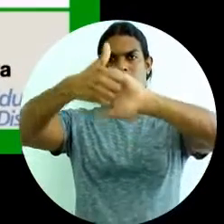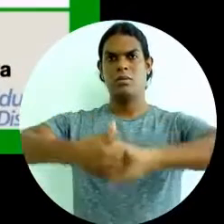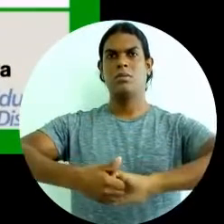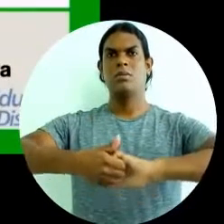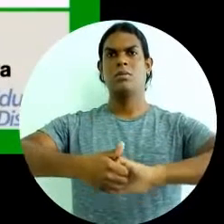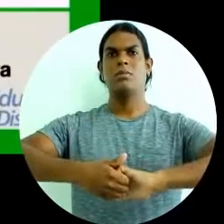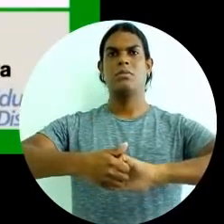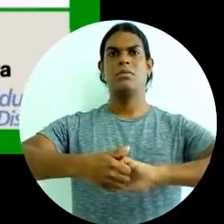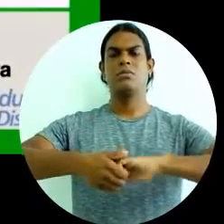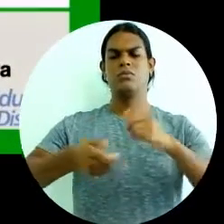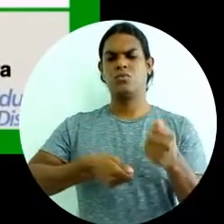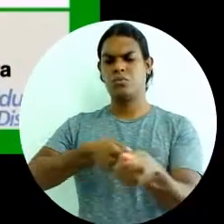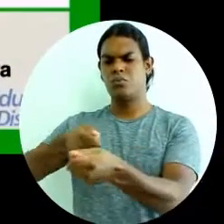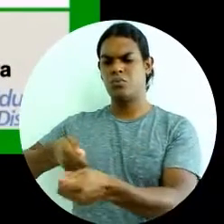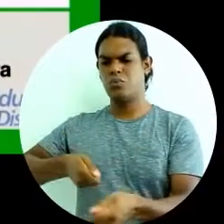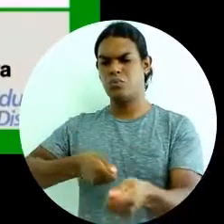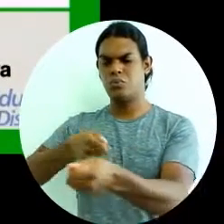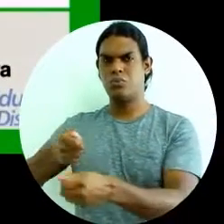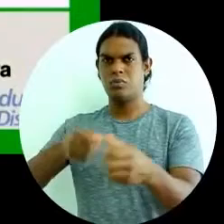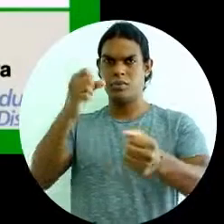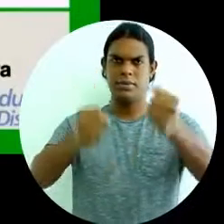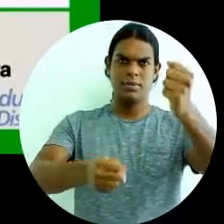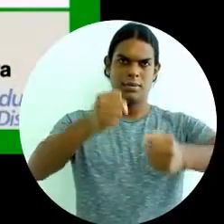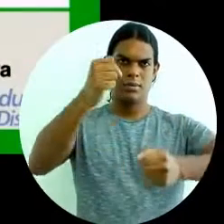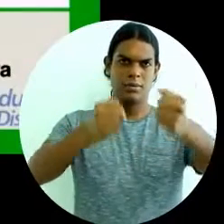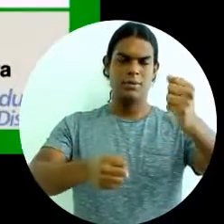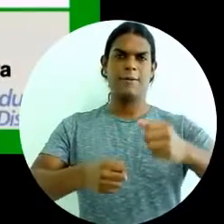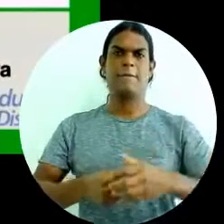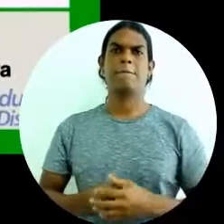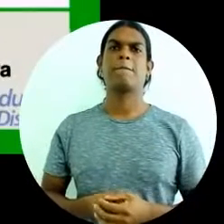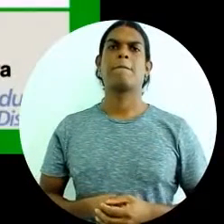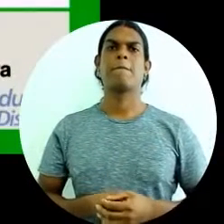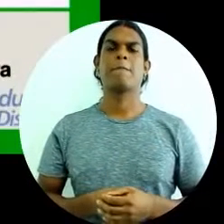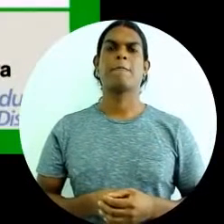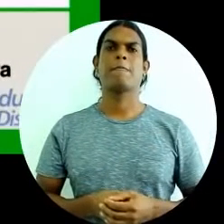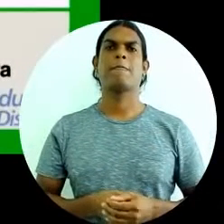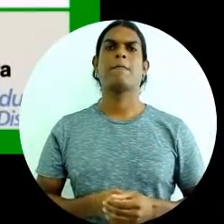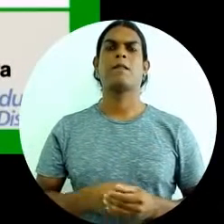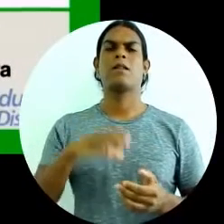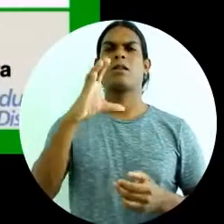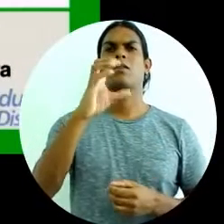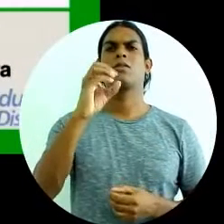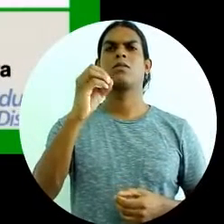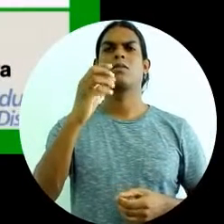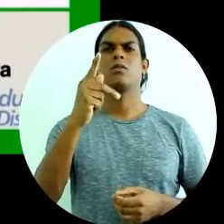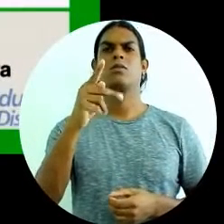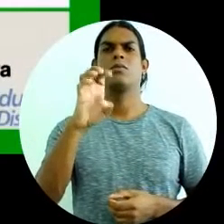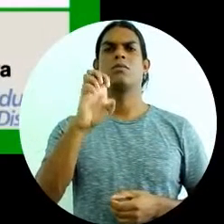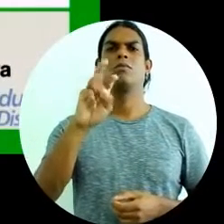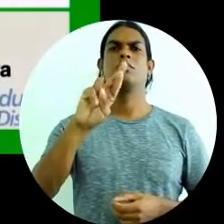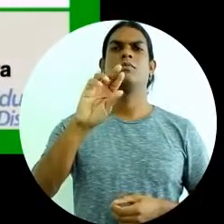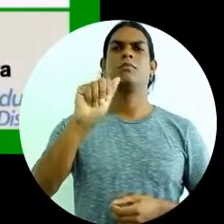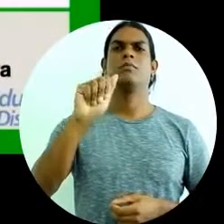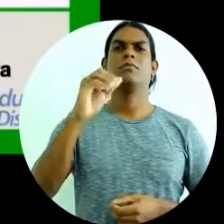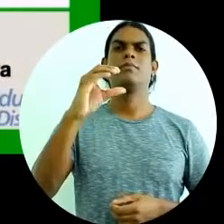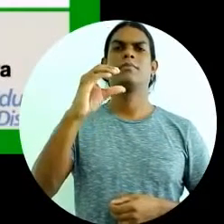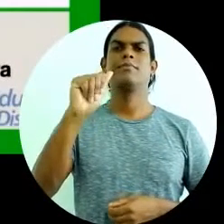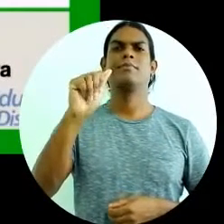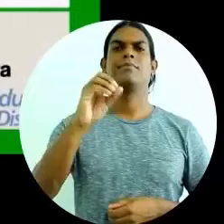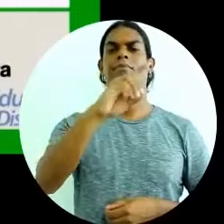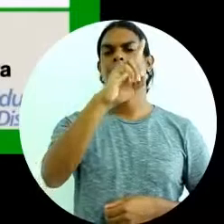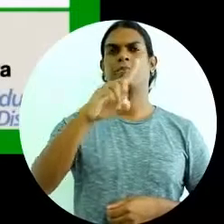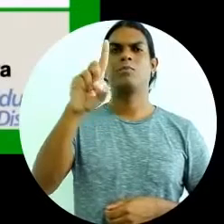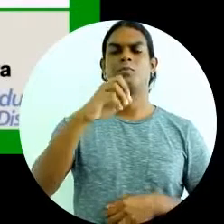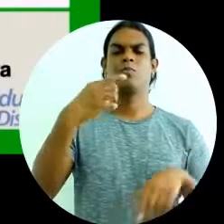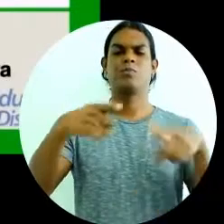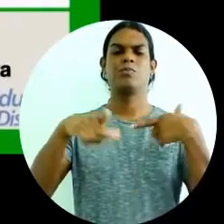avaliarmos a qualidade no lava-jato, a qualidade do serviço de lavagem, a cooperação no trabalho em equipe, e